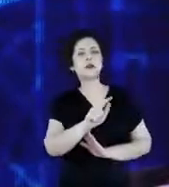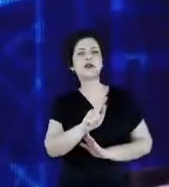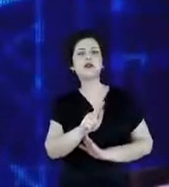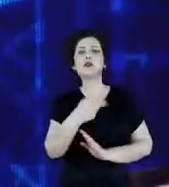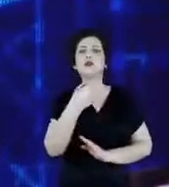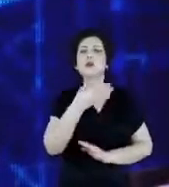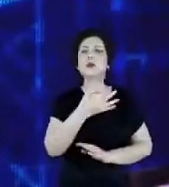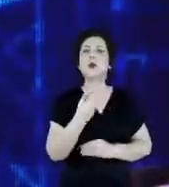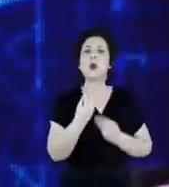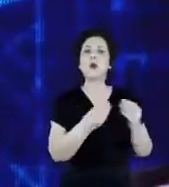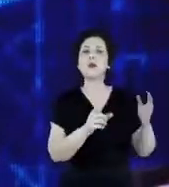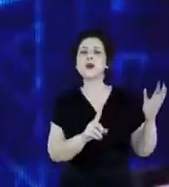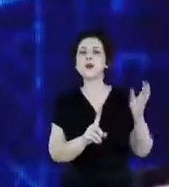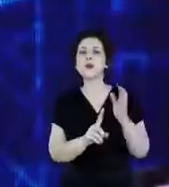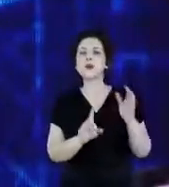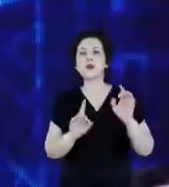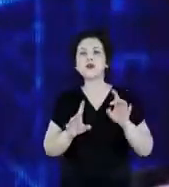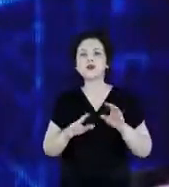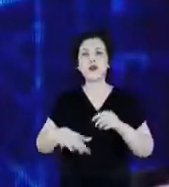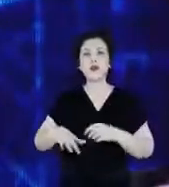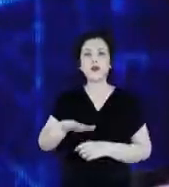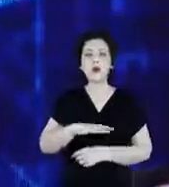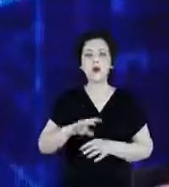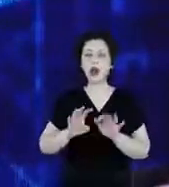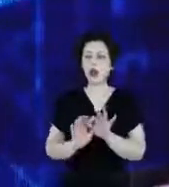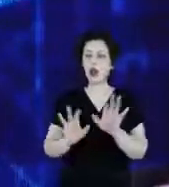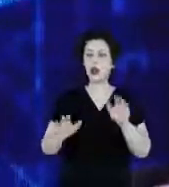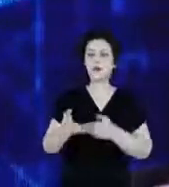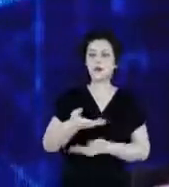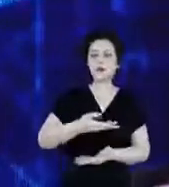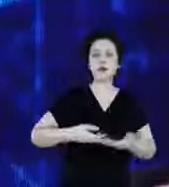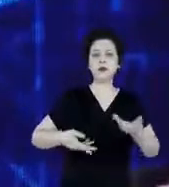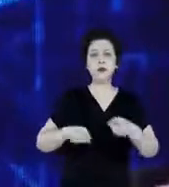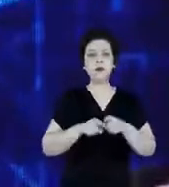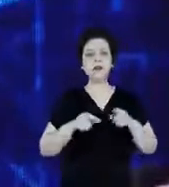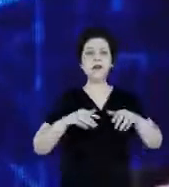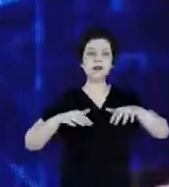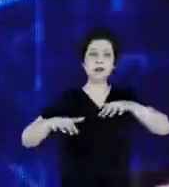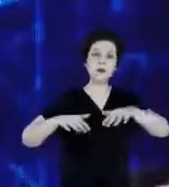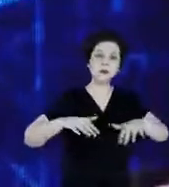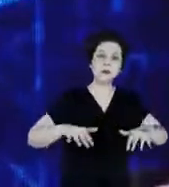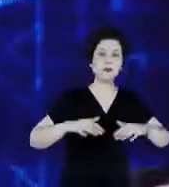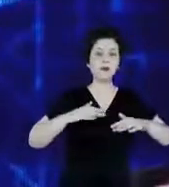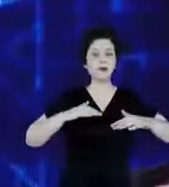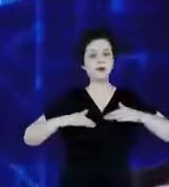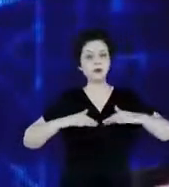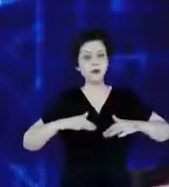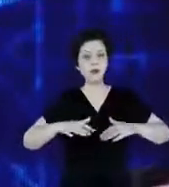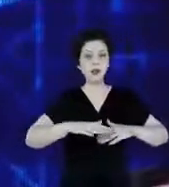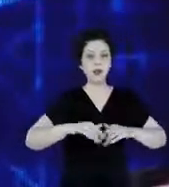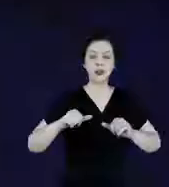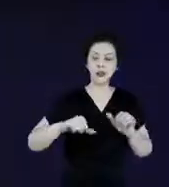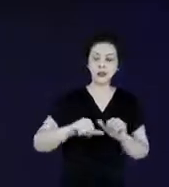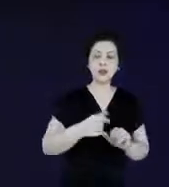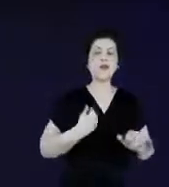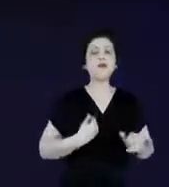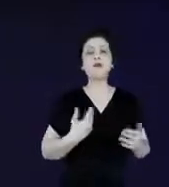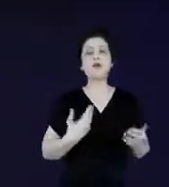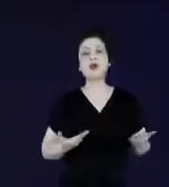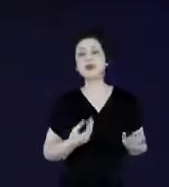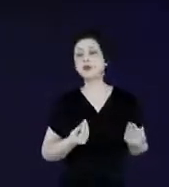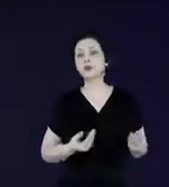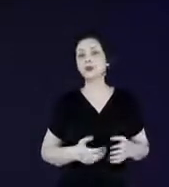pode impactar não só o Mercado Livre, mas todo esse movimento de modernização e transformação do setor que a gente vive hoje? Essa é